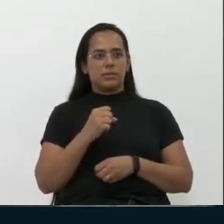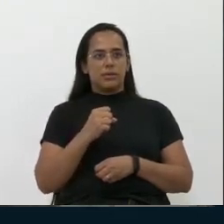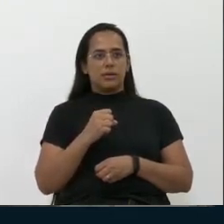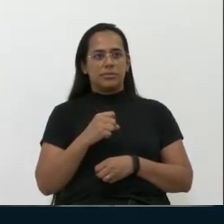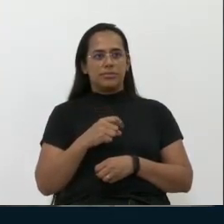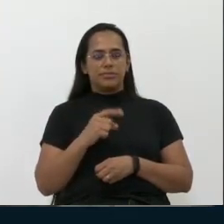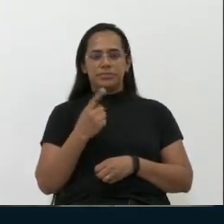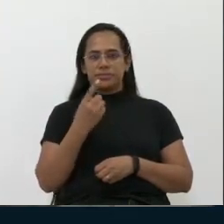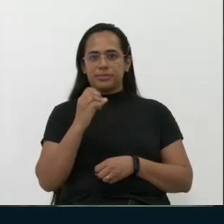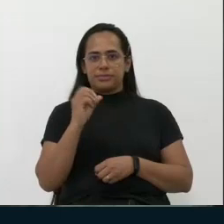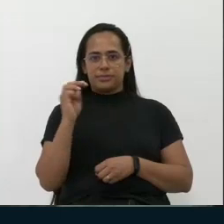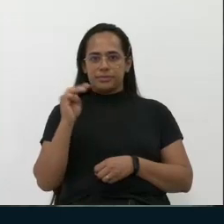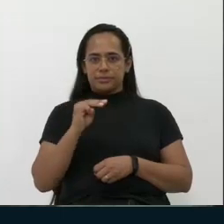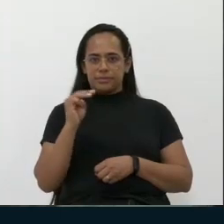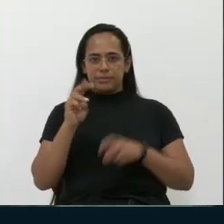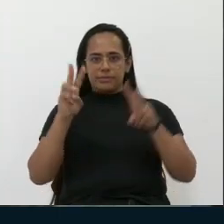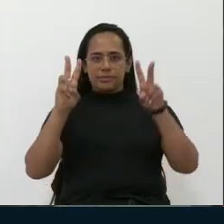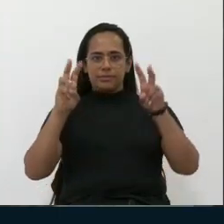desenvolvidos na